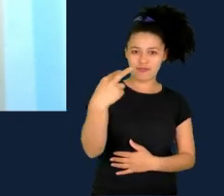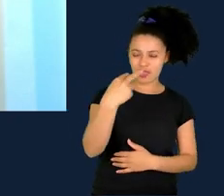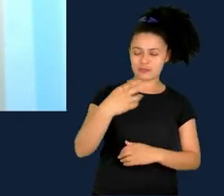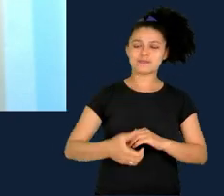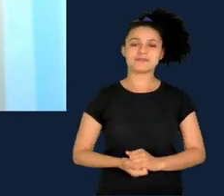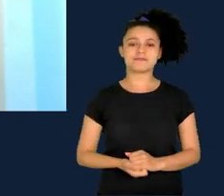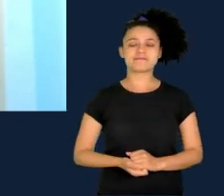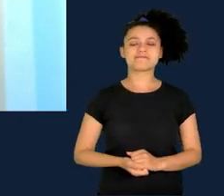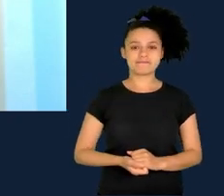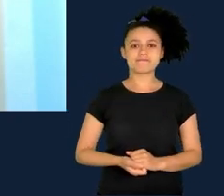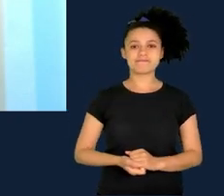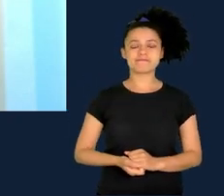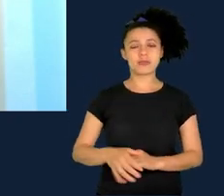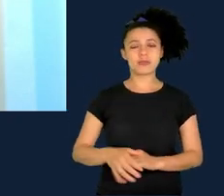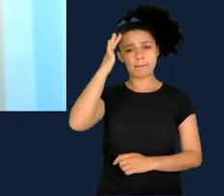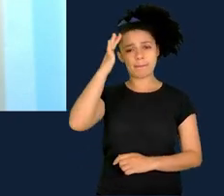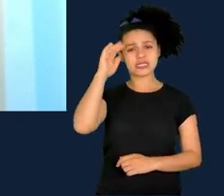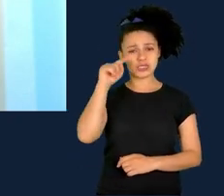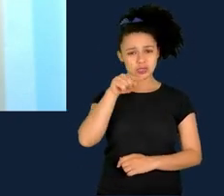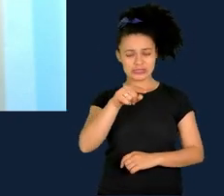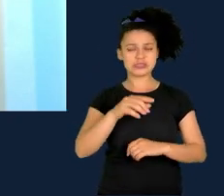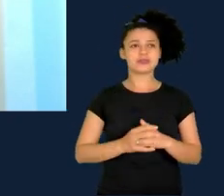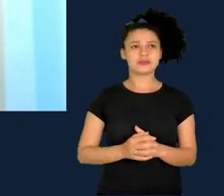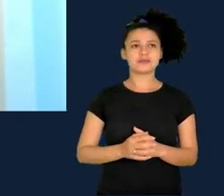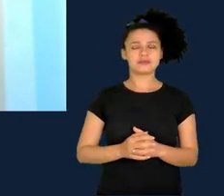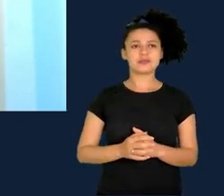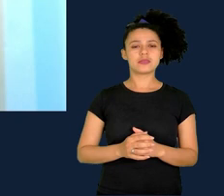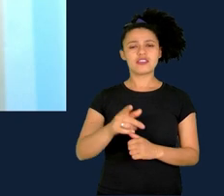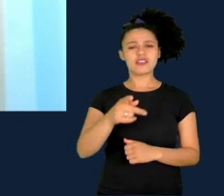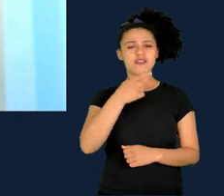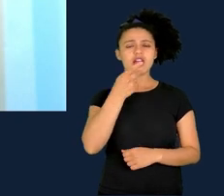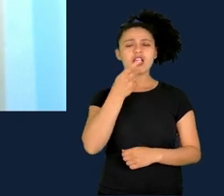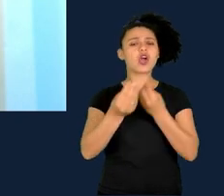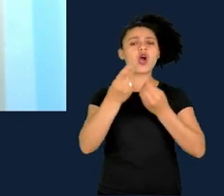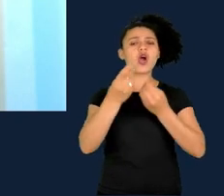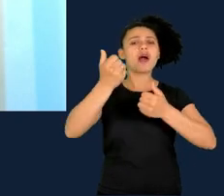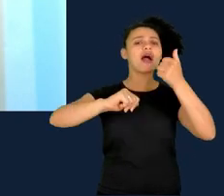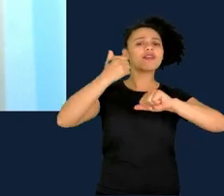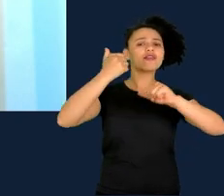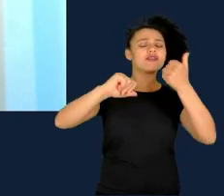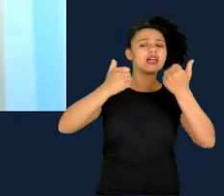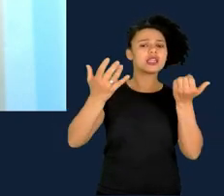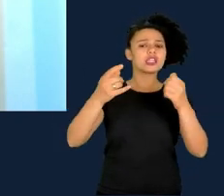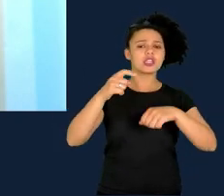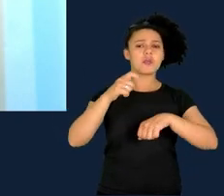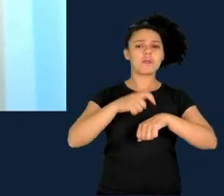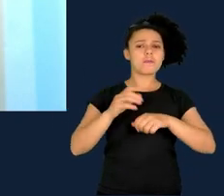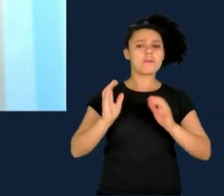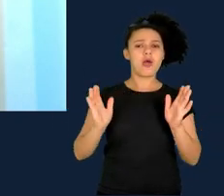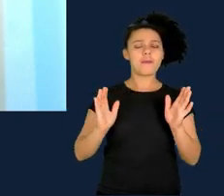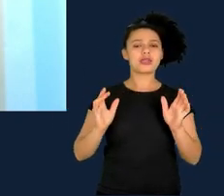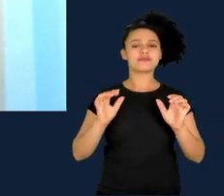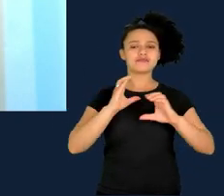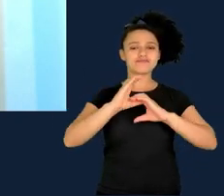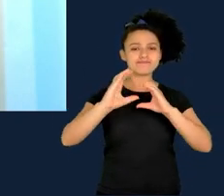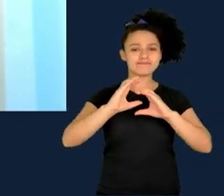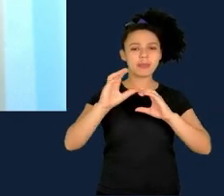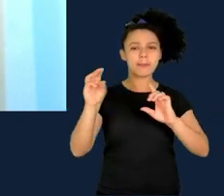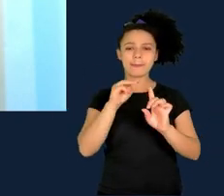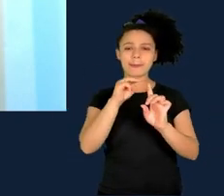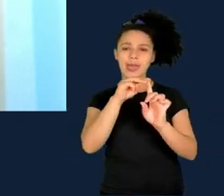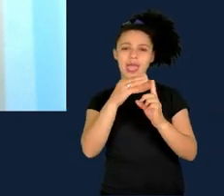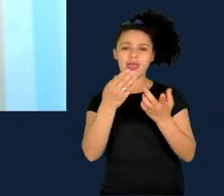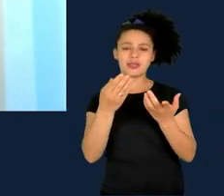Pensando nisso, Franci, você... Como você avalia esse momento de comunicação, dessas metas? Você chegou a